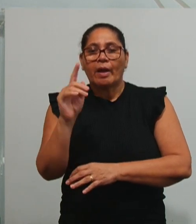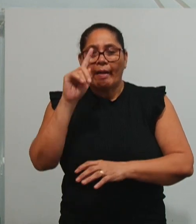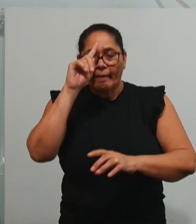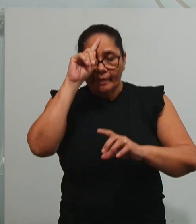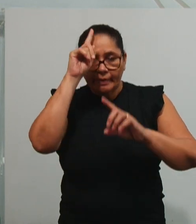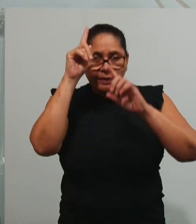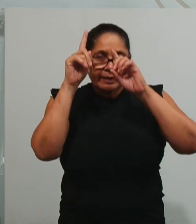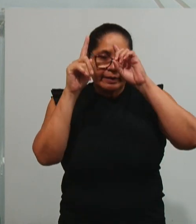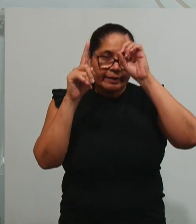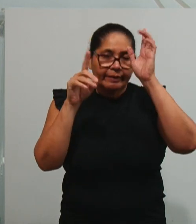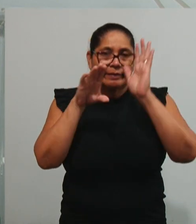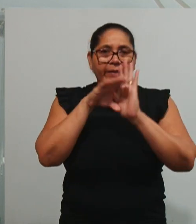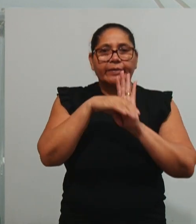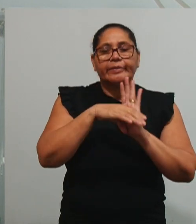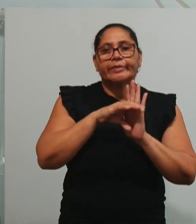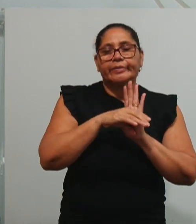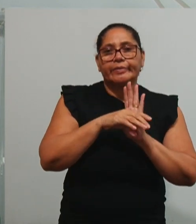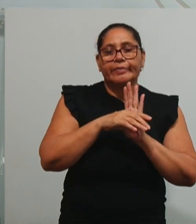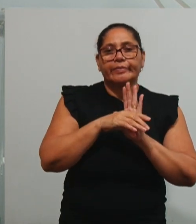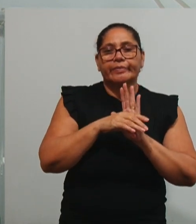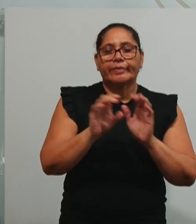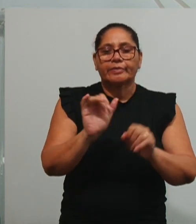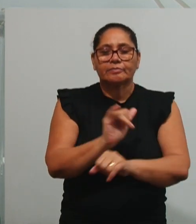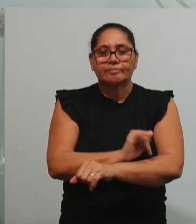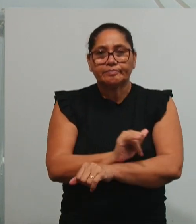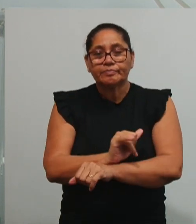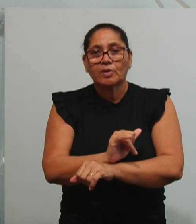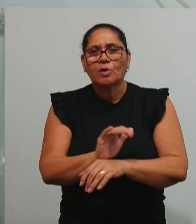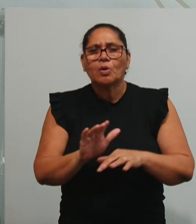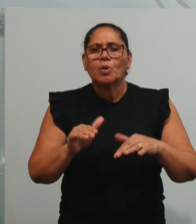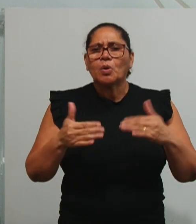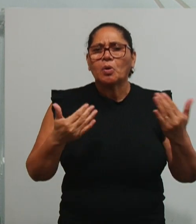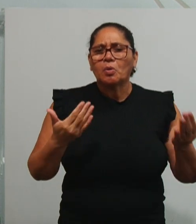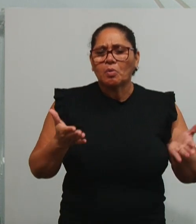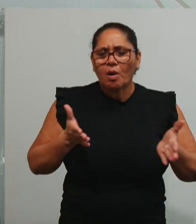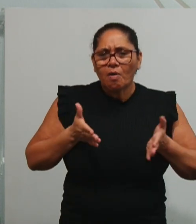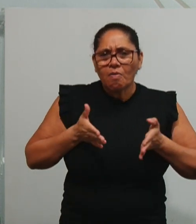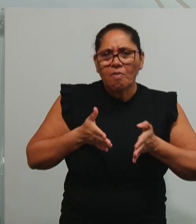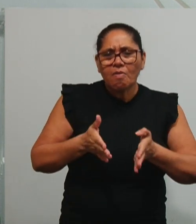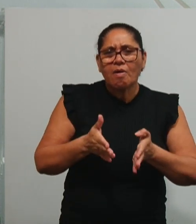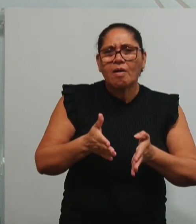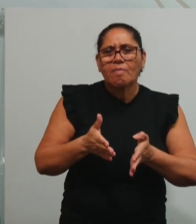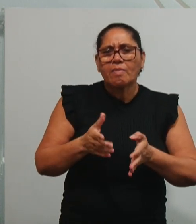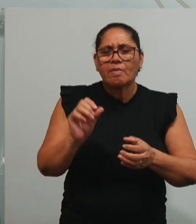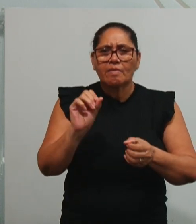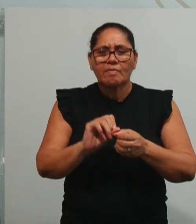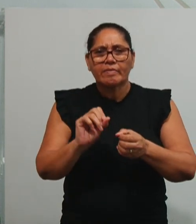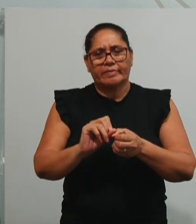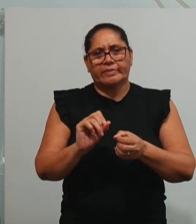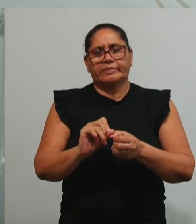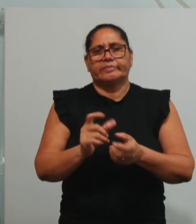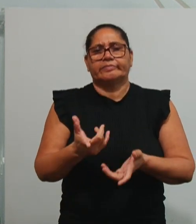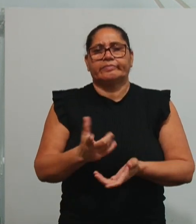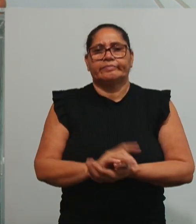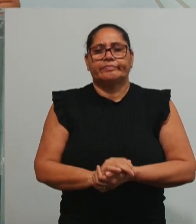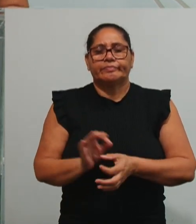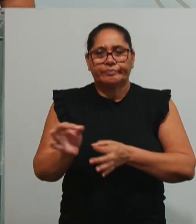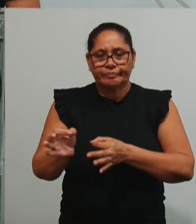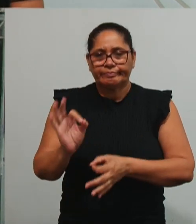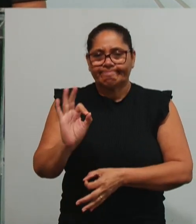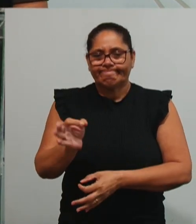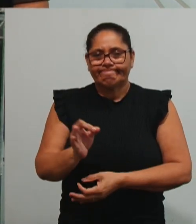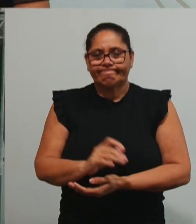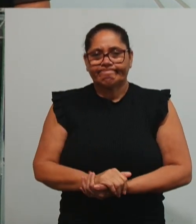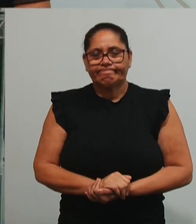ideia conceitual da estratégia, né, de qual é o caminho a ser seguido por essa organização, tá certo?